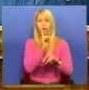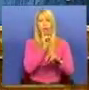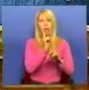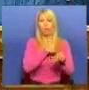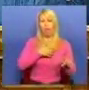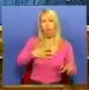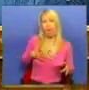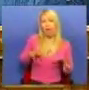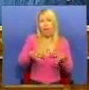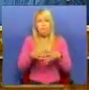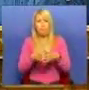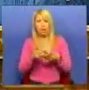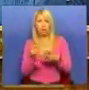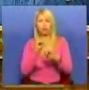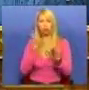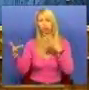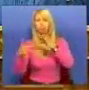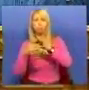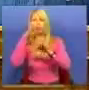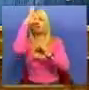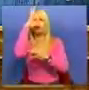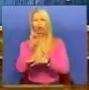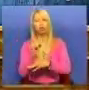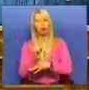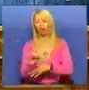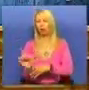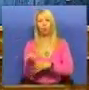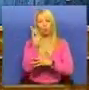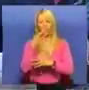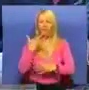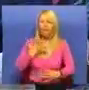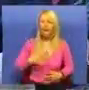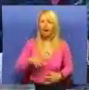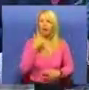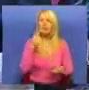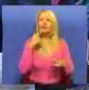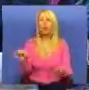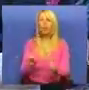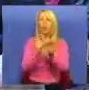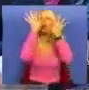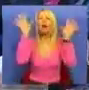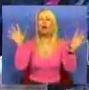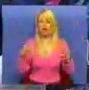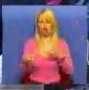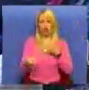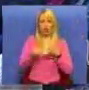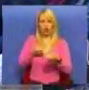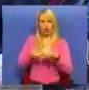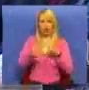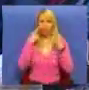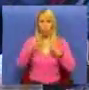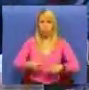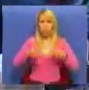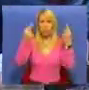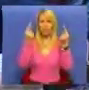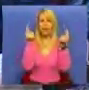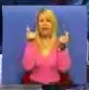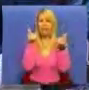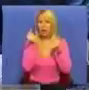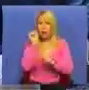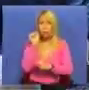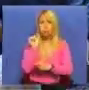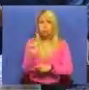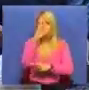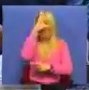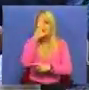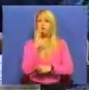Estado. Mas, Sr. Deputado, eu quero dizer-lhe com toda a clareza o seguinte: na gestão pública dos dinheiros do